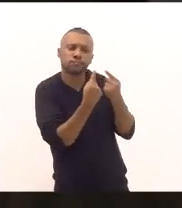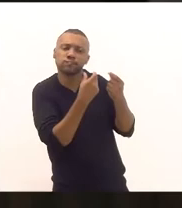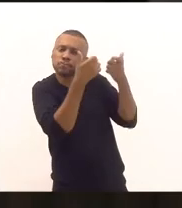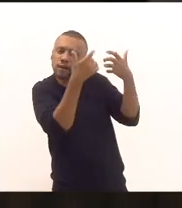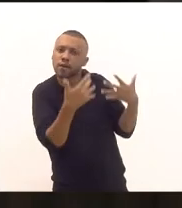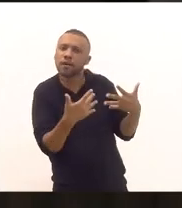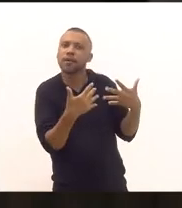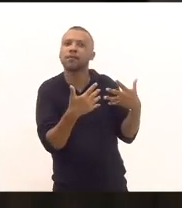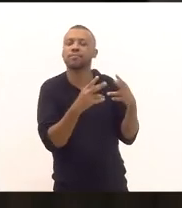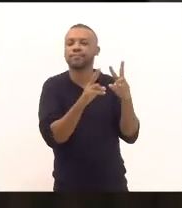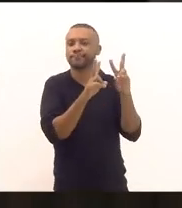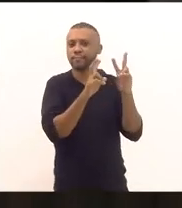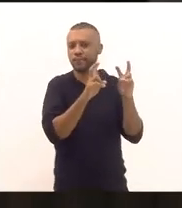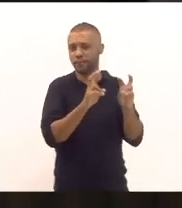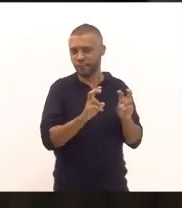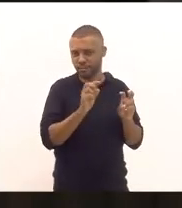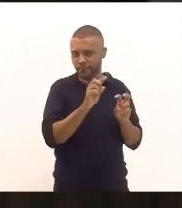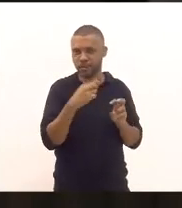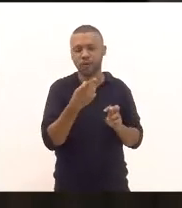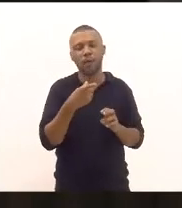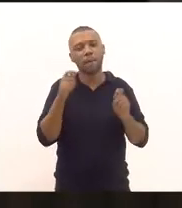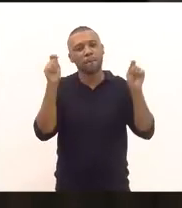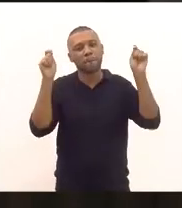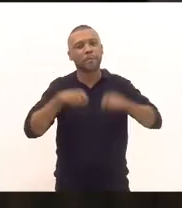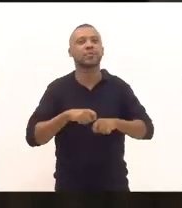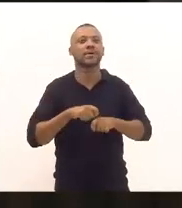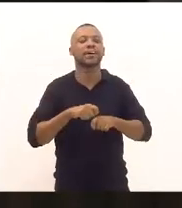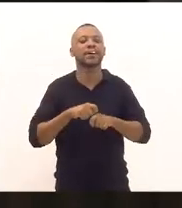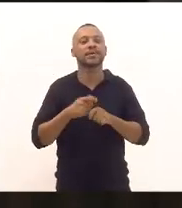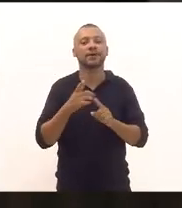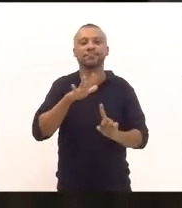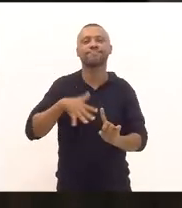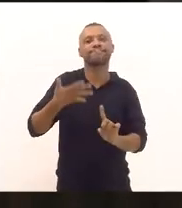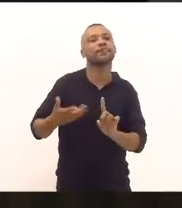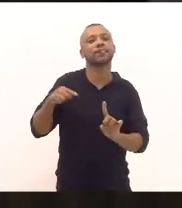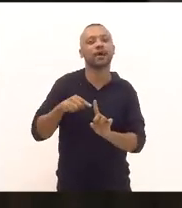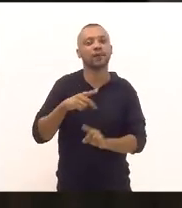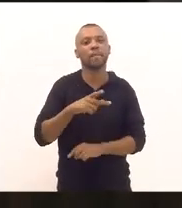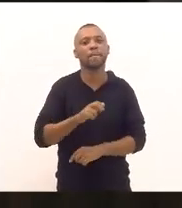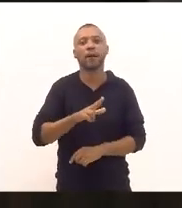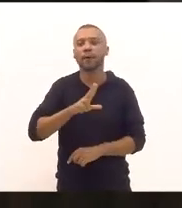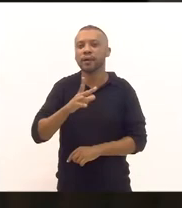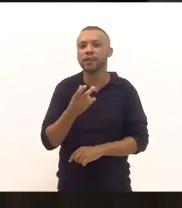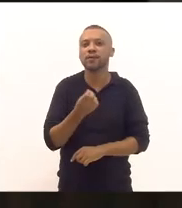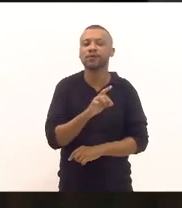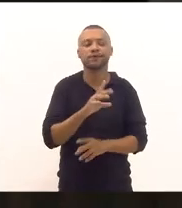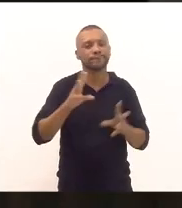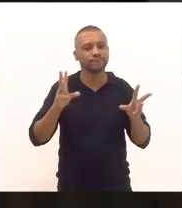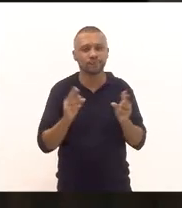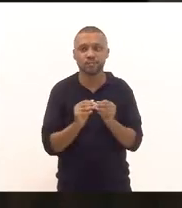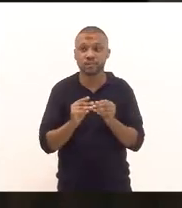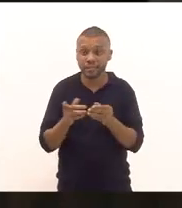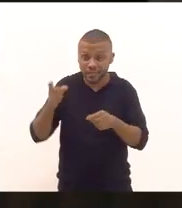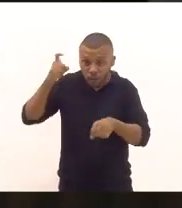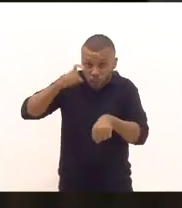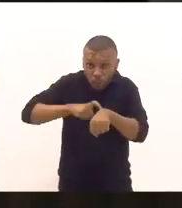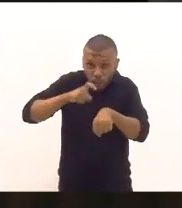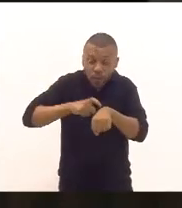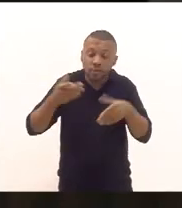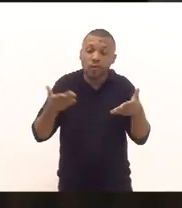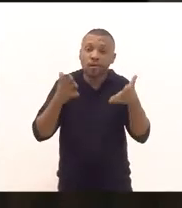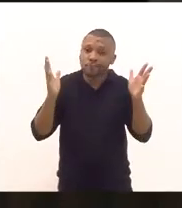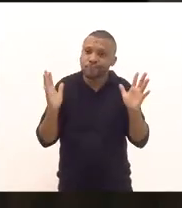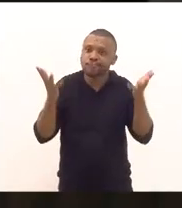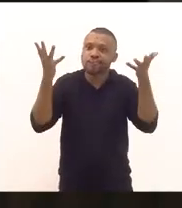né para que a gente pudesse fazer essa homenagem ao Paulinho e é isso gente vai chegar no momento